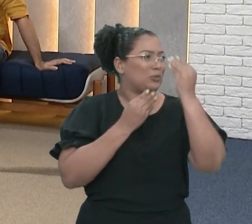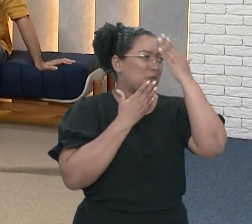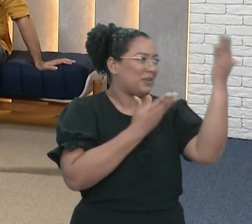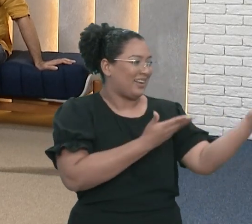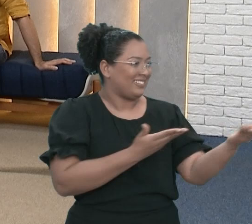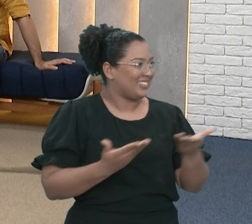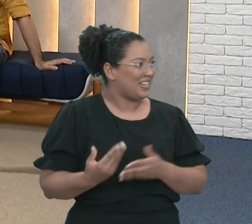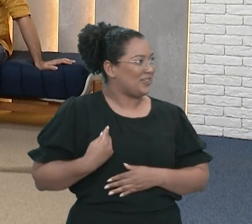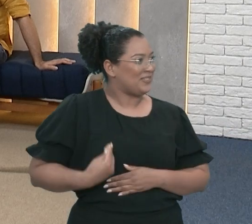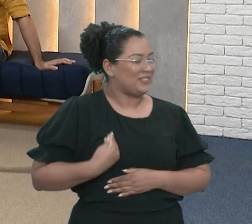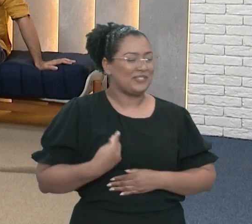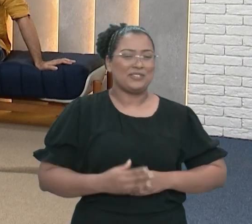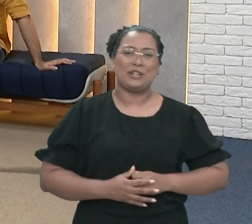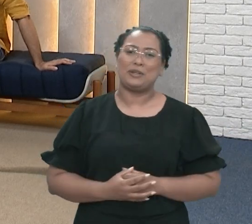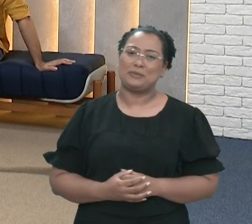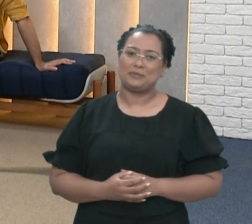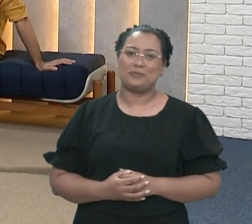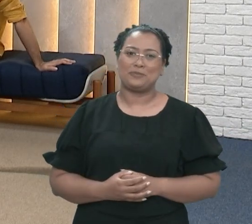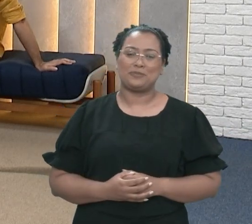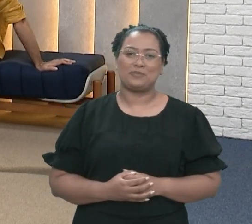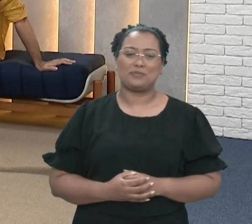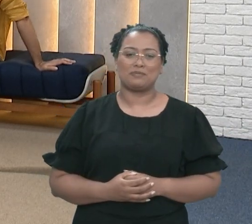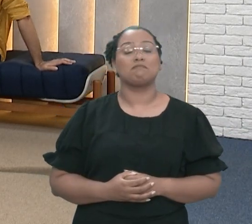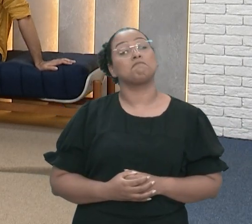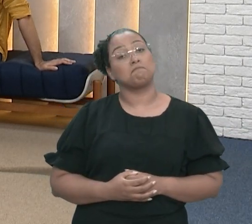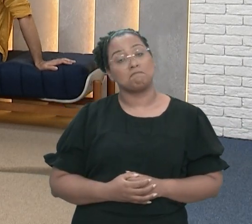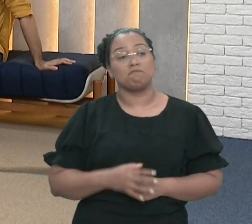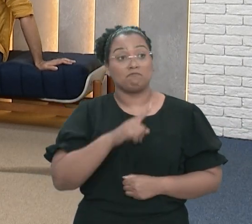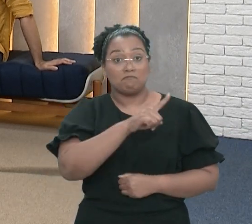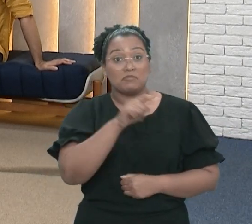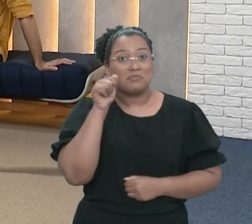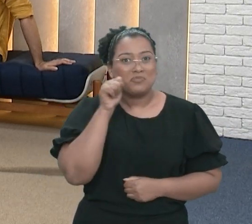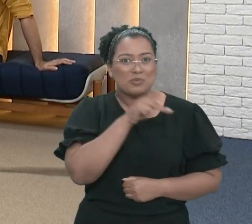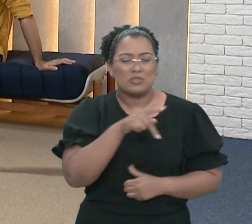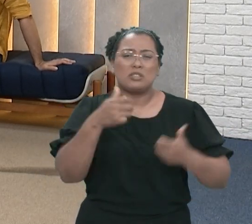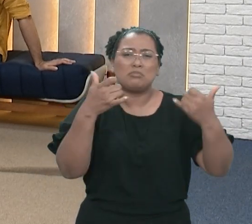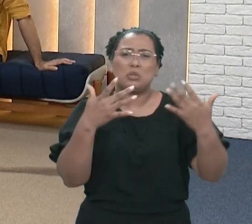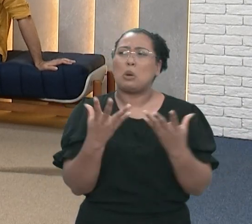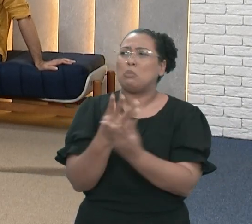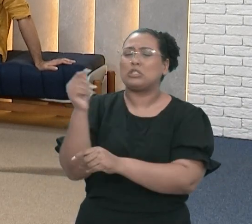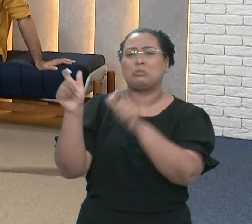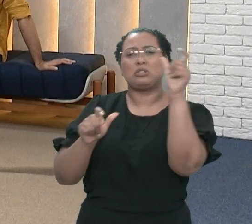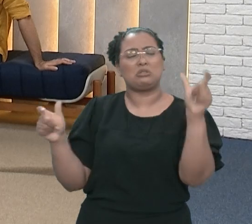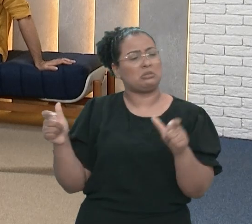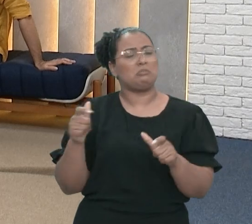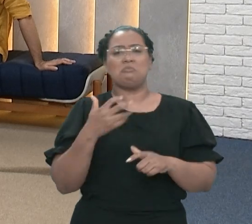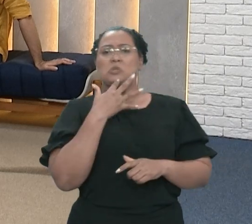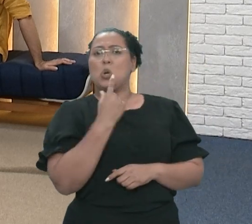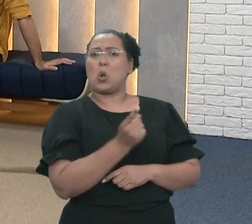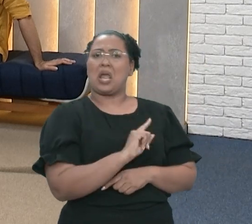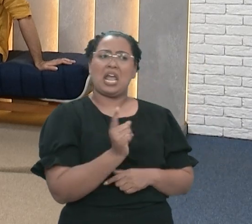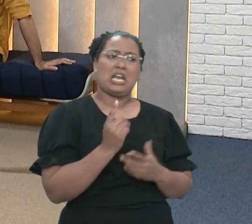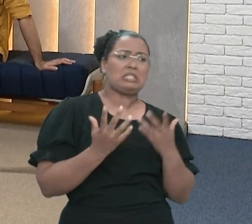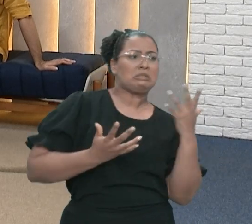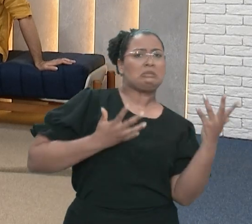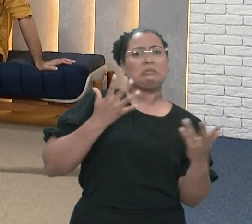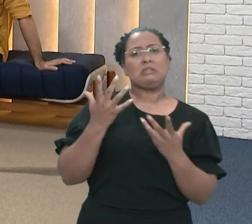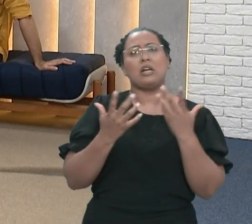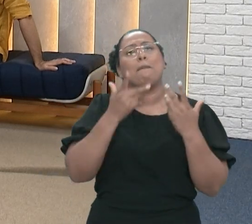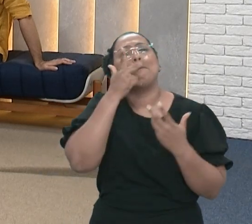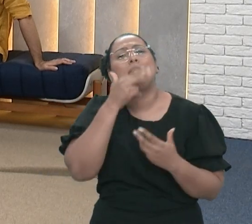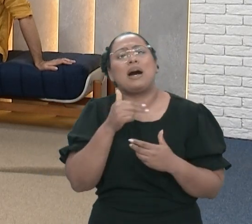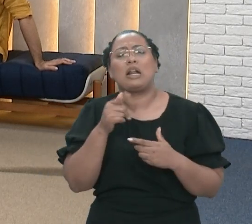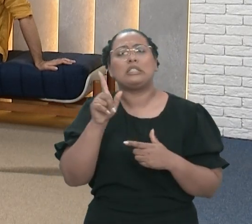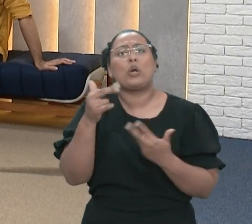presença. Muito bem. Então, como a senhora mesmo disse, é algo muito estigmatizado. Existe, às vezes, até ali